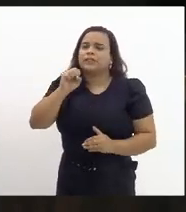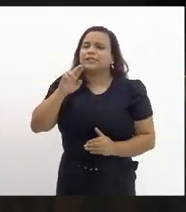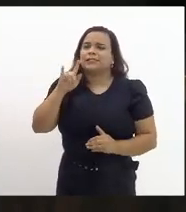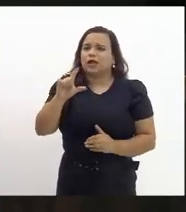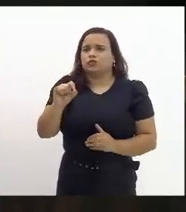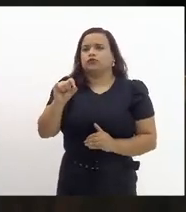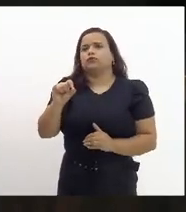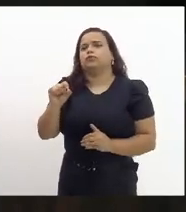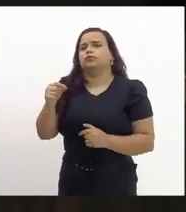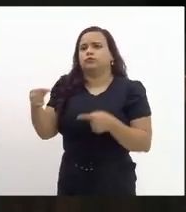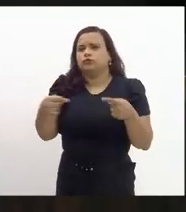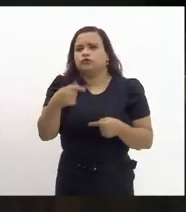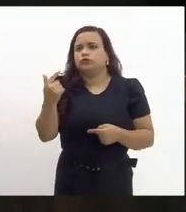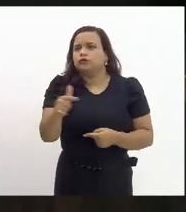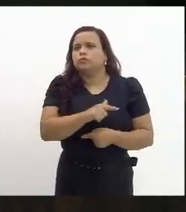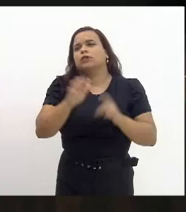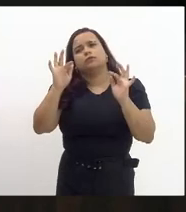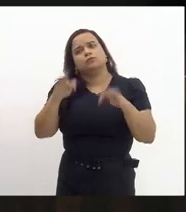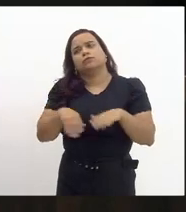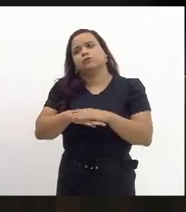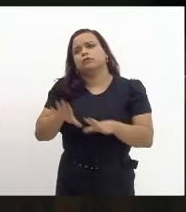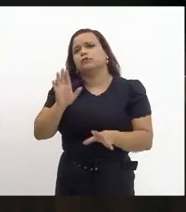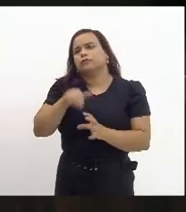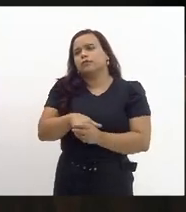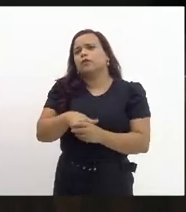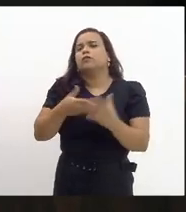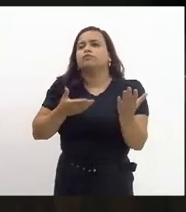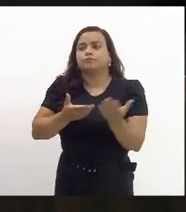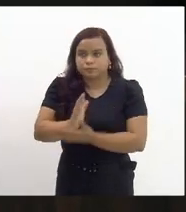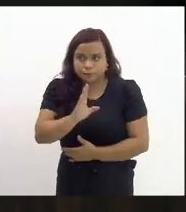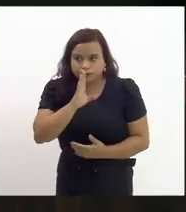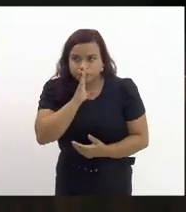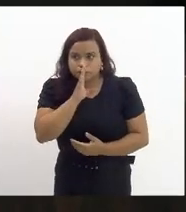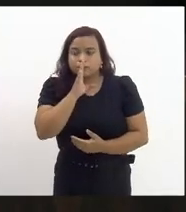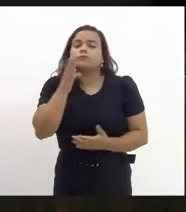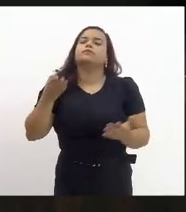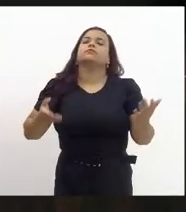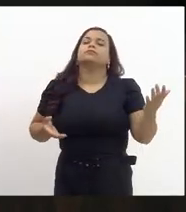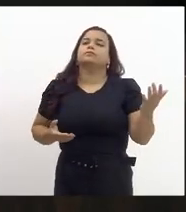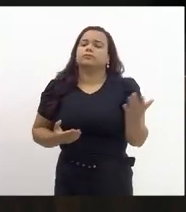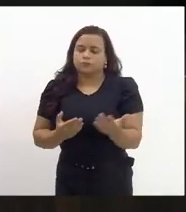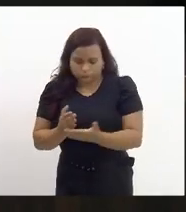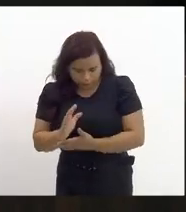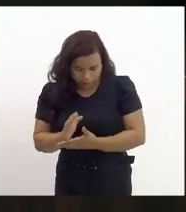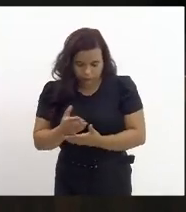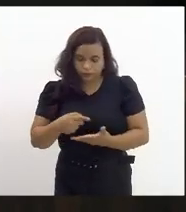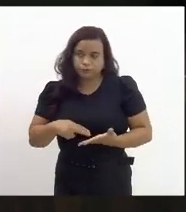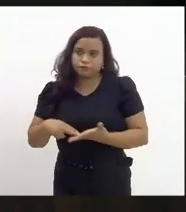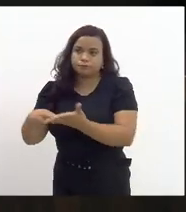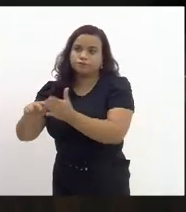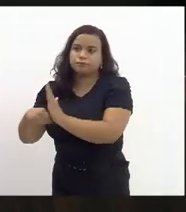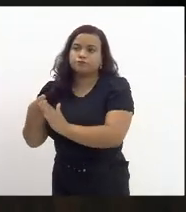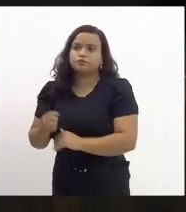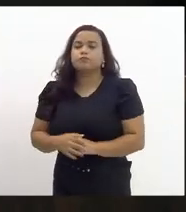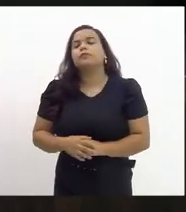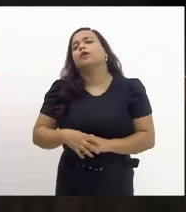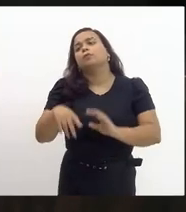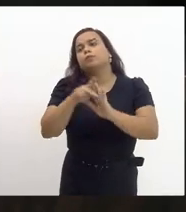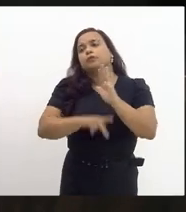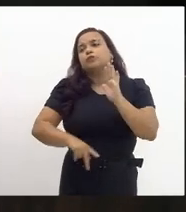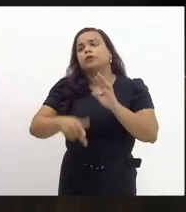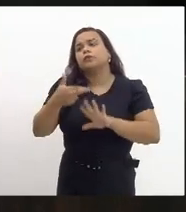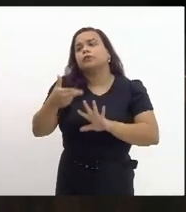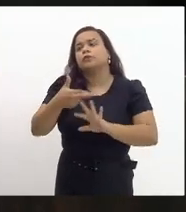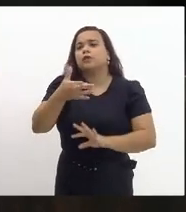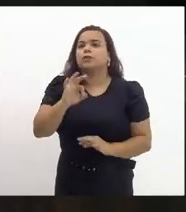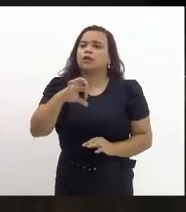não havendo quem queira discutir, encerrada a discussão, em votação, os senhores que aprovam permaneçam como estão aprovados, vai à promulgação. Projeto de resolução 1090 de